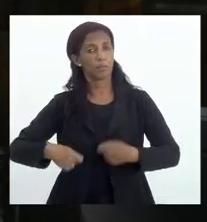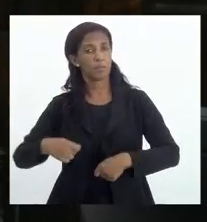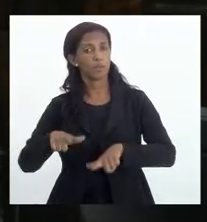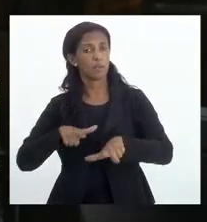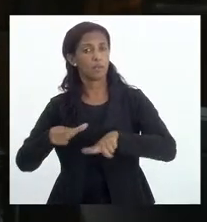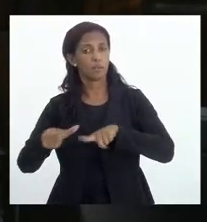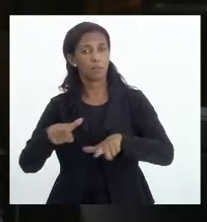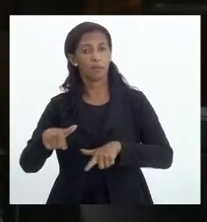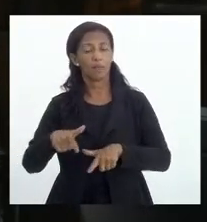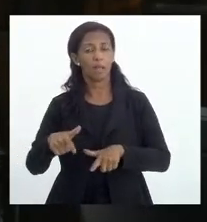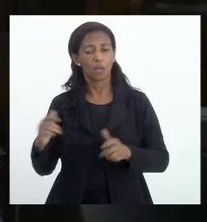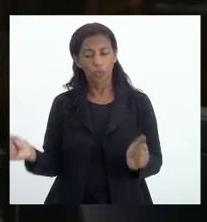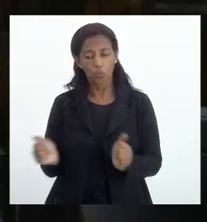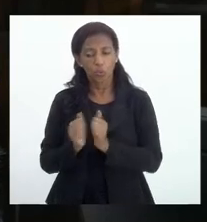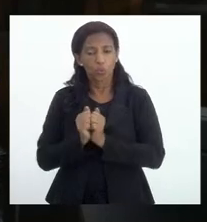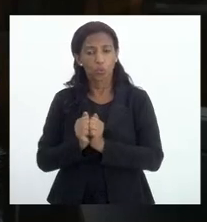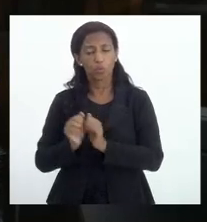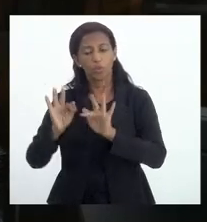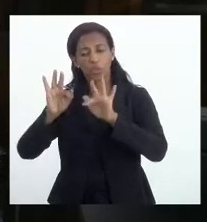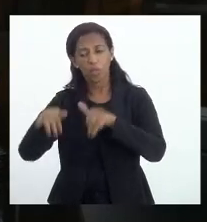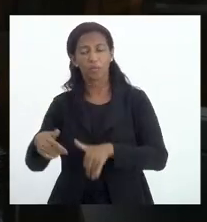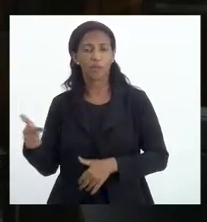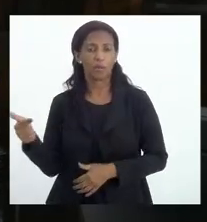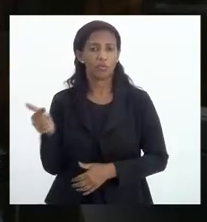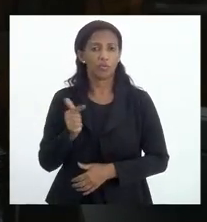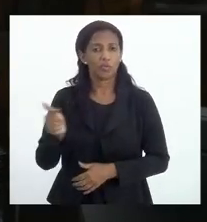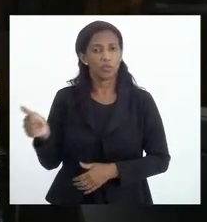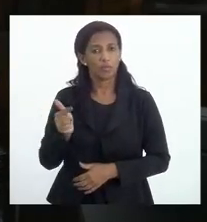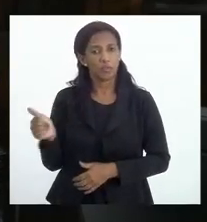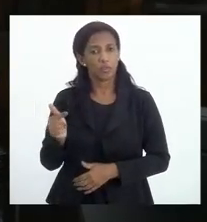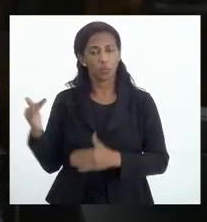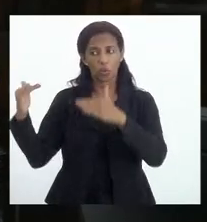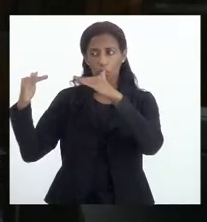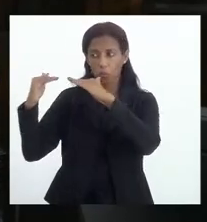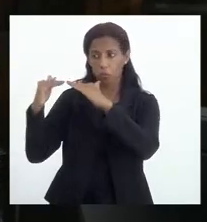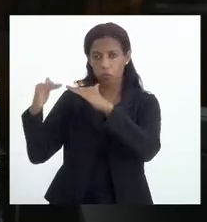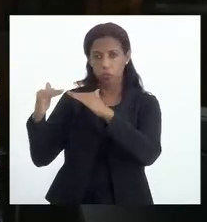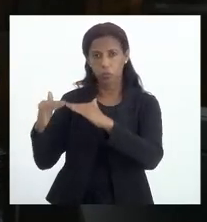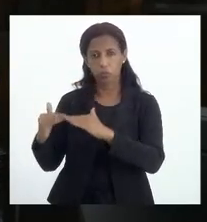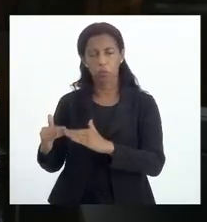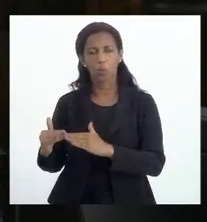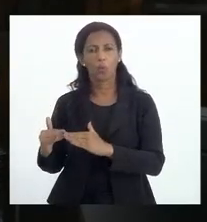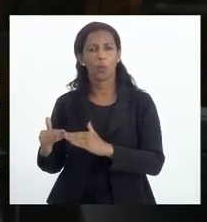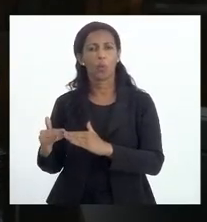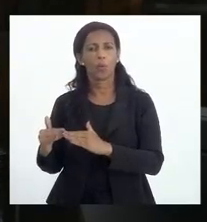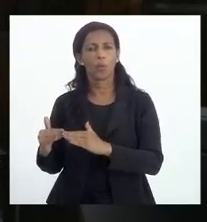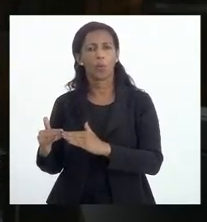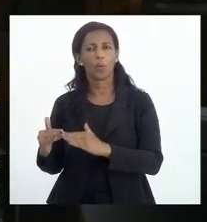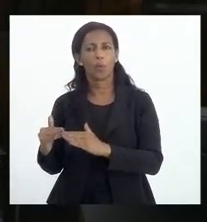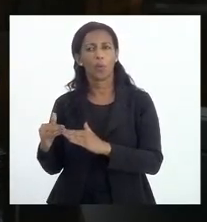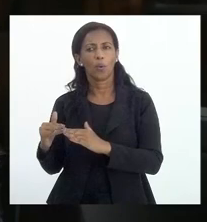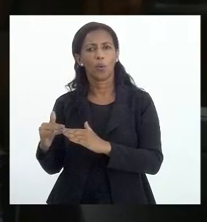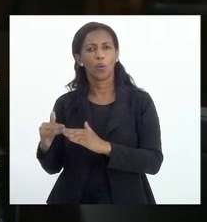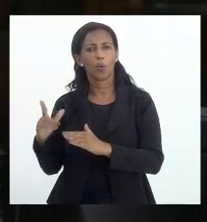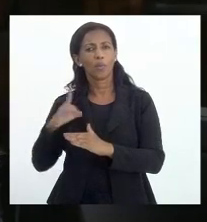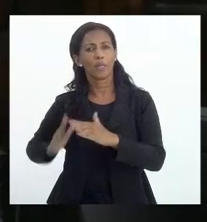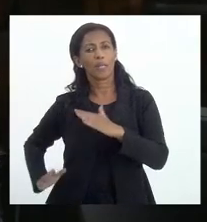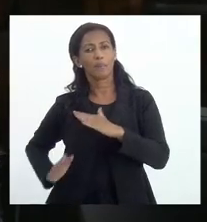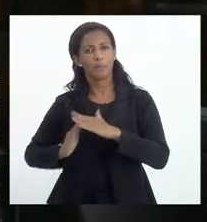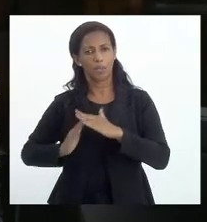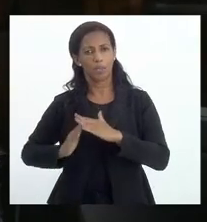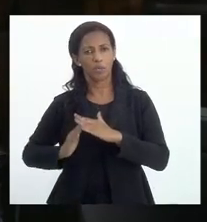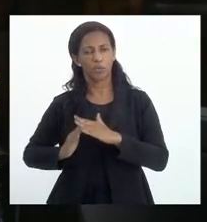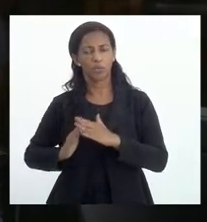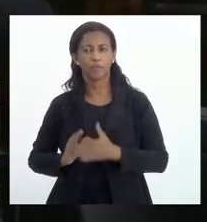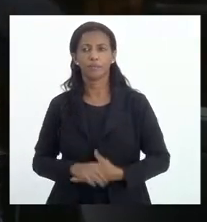trabalhar arduamente para chegar ao final de 2022 de acordo com o que a gente está limitado nesse momento.